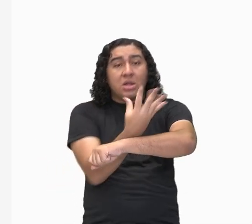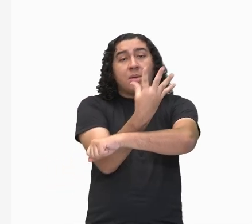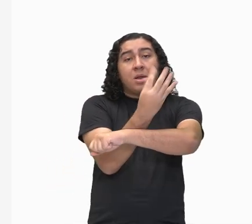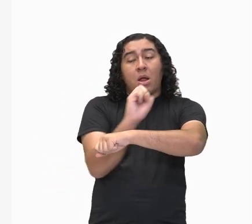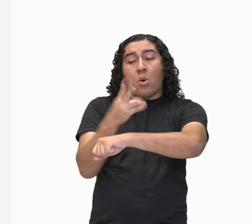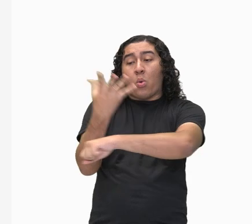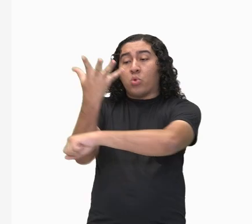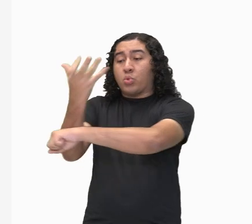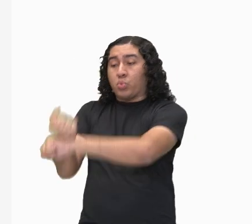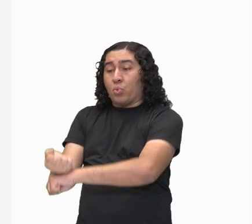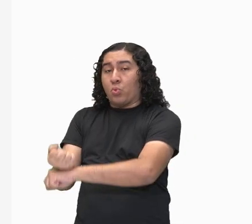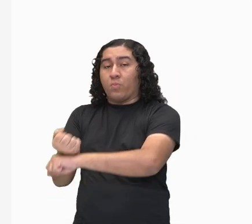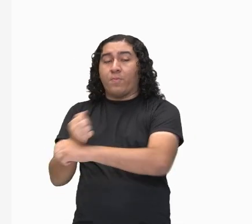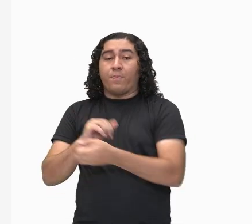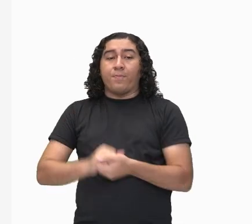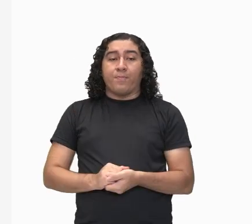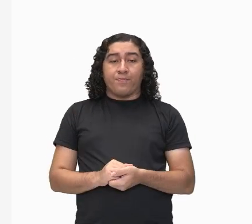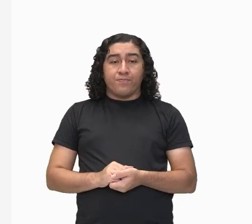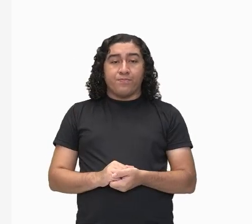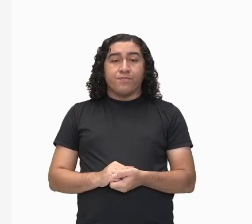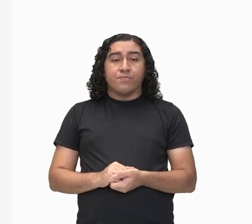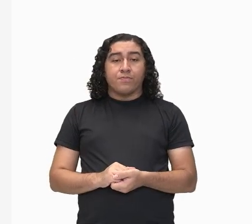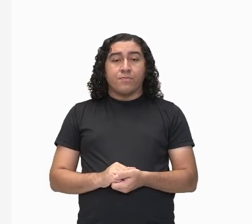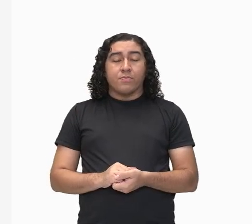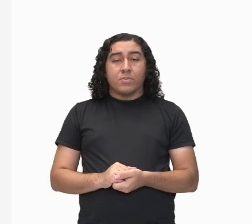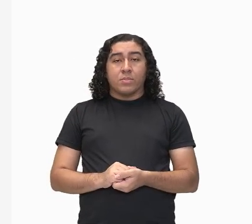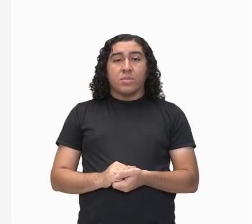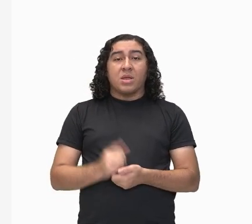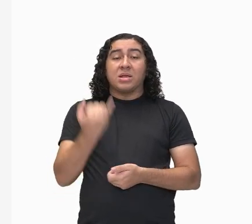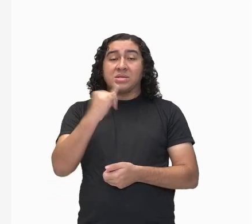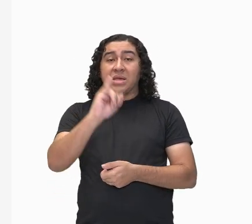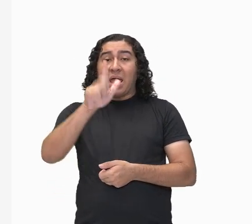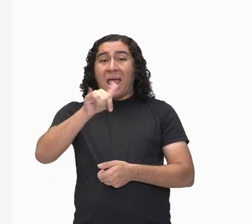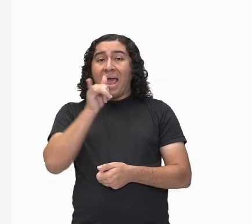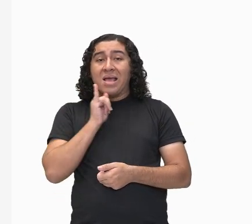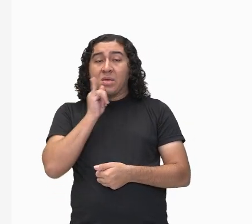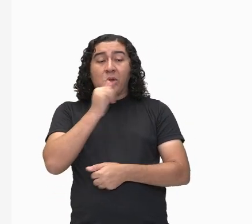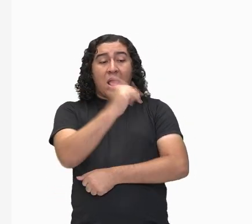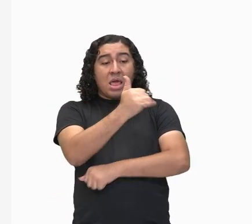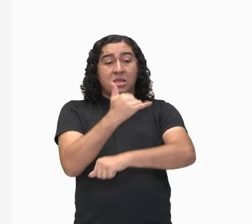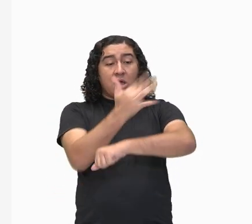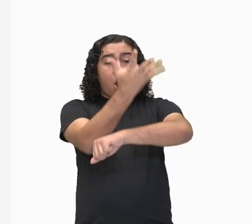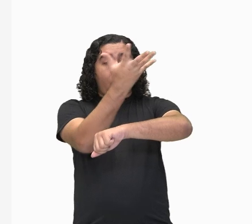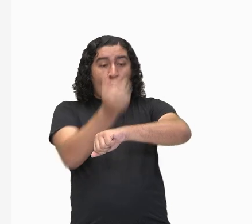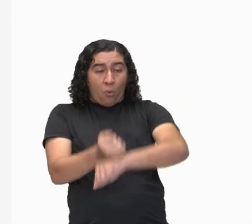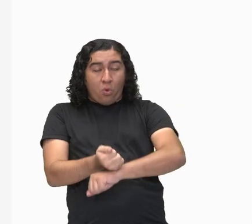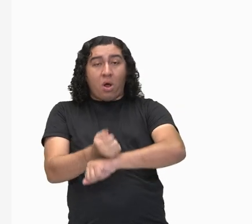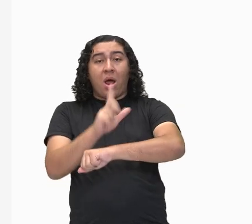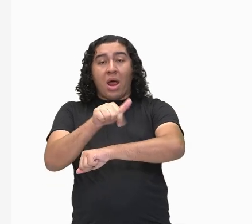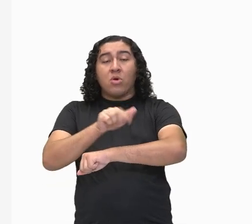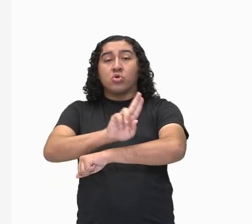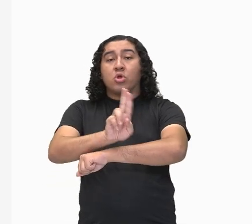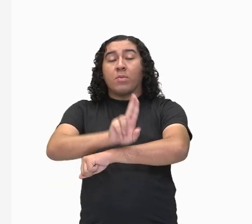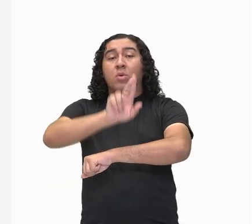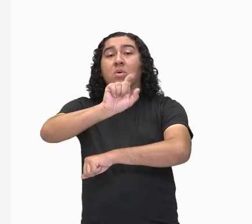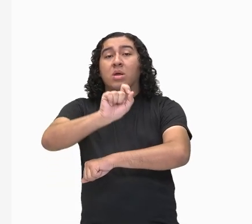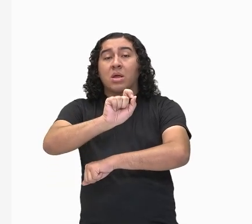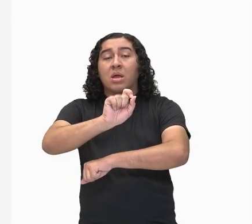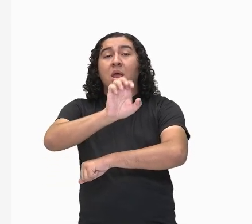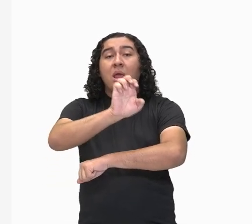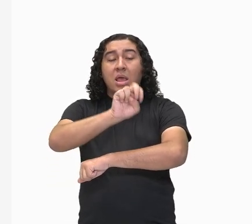energia. Quando a gente fala do processo de consumo de energia, a gente está falando ali de